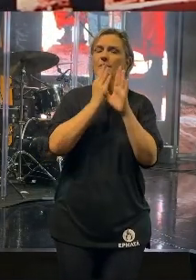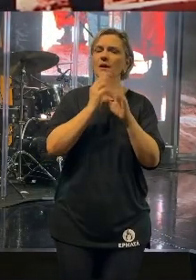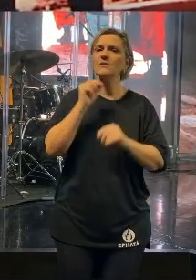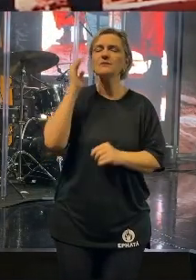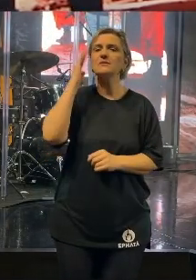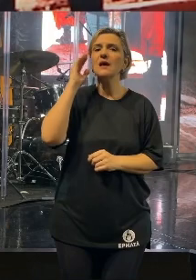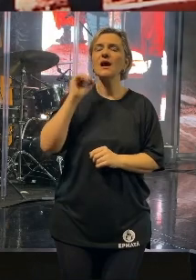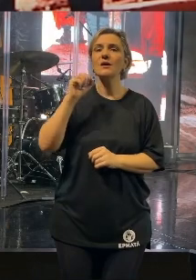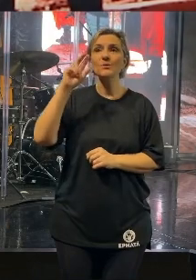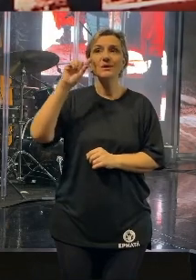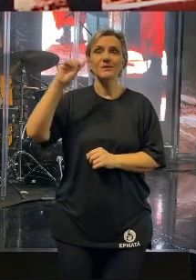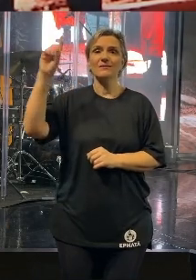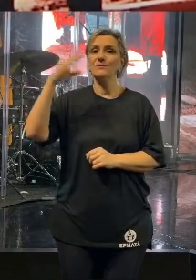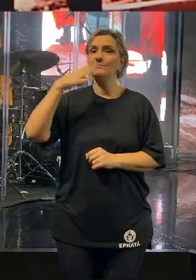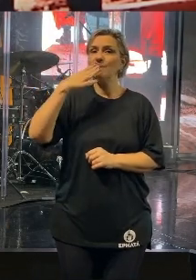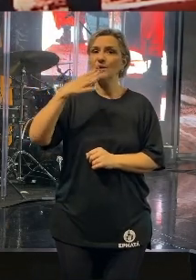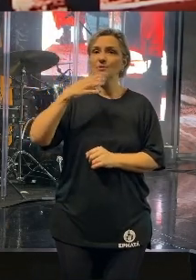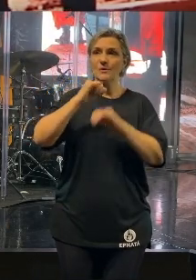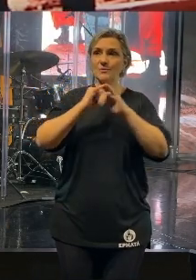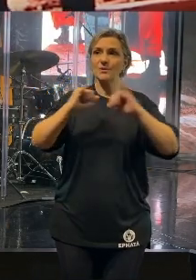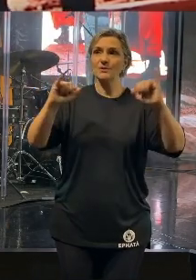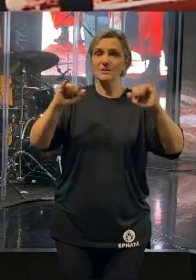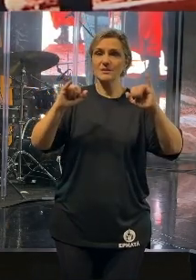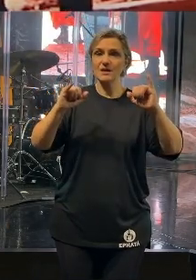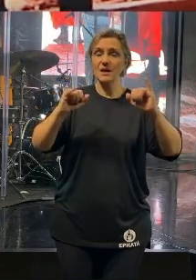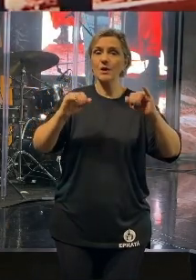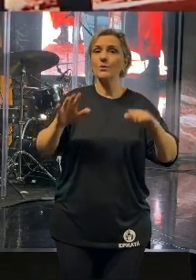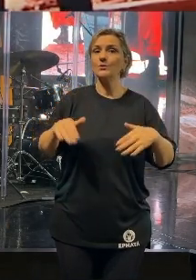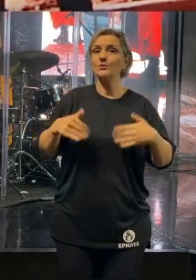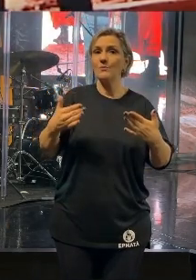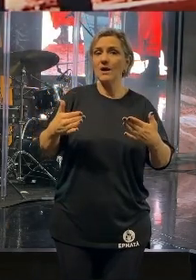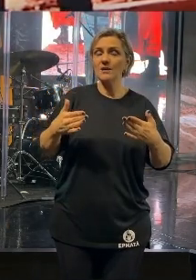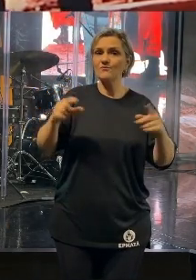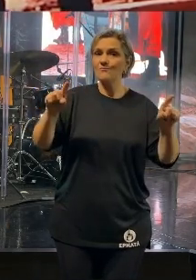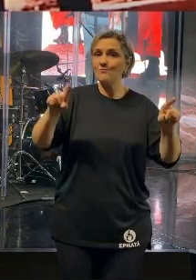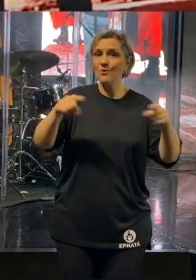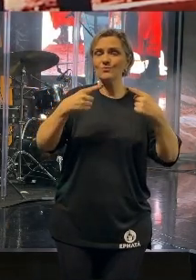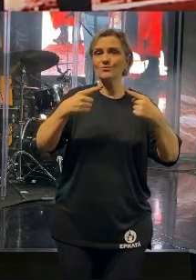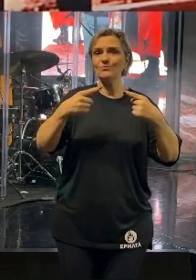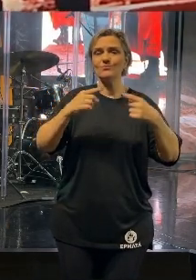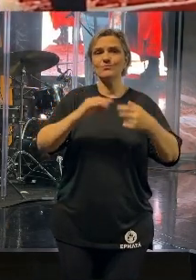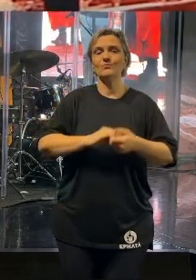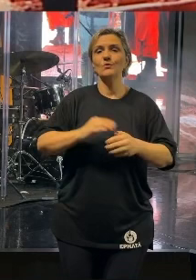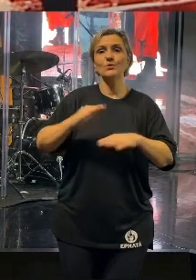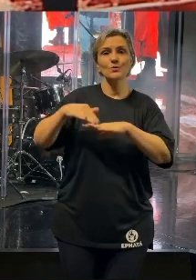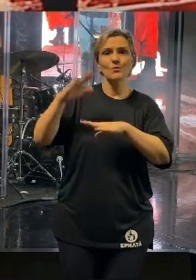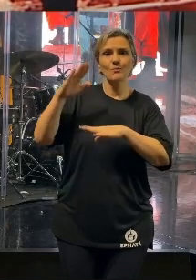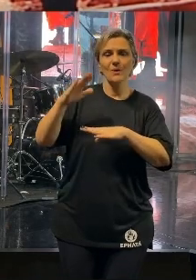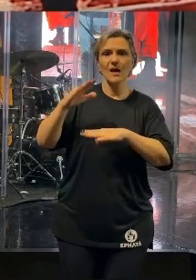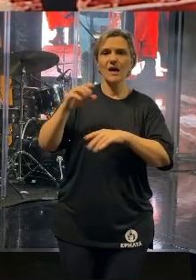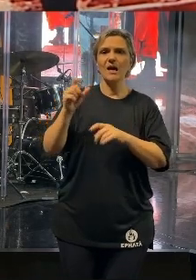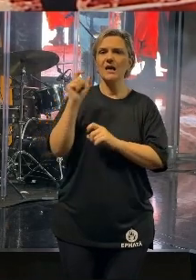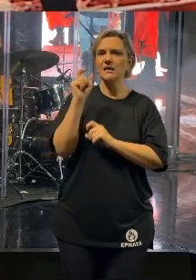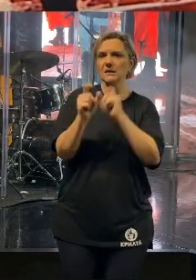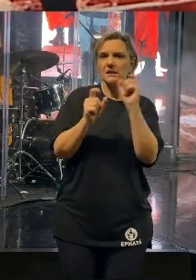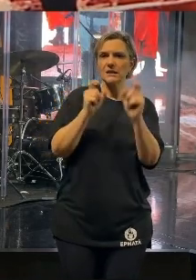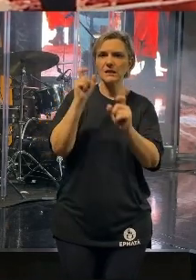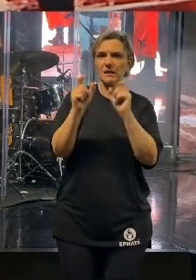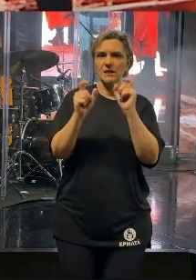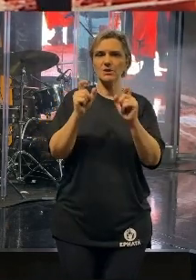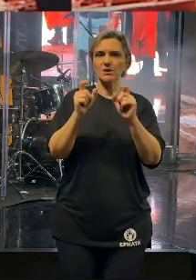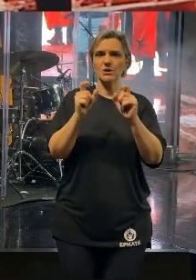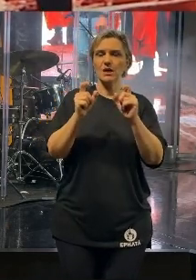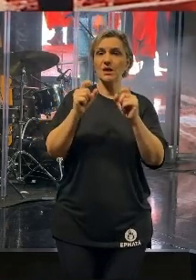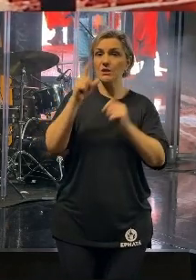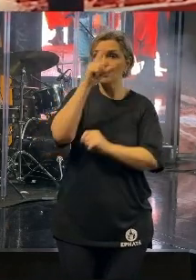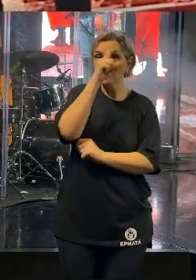Deus me pede para te dizer nessa noite? Quanto maior for a oposição, Quanto mais crítica ficar a